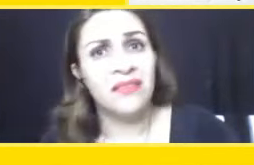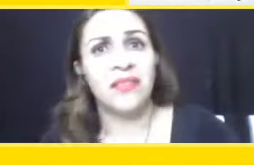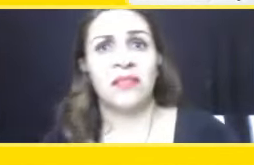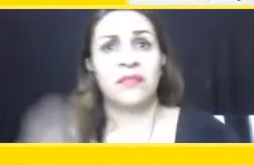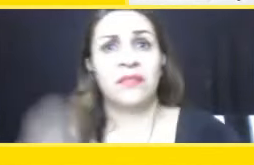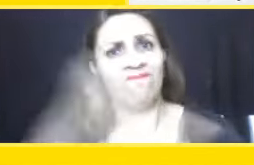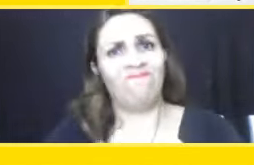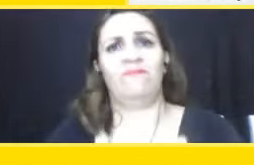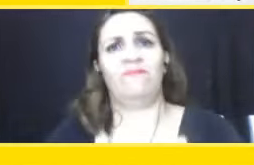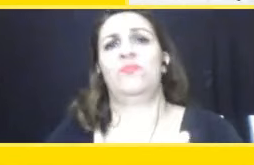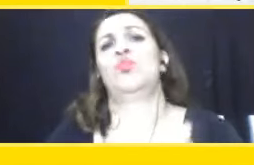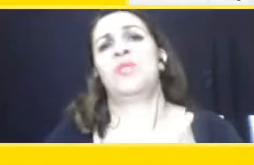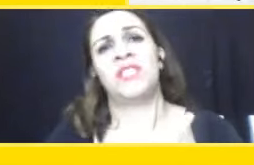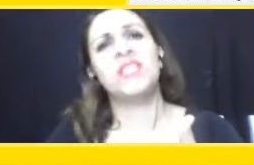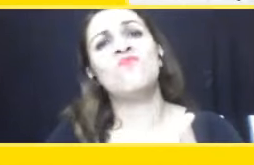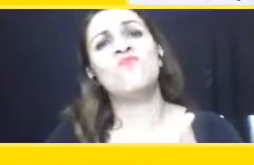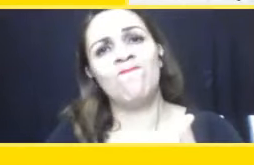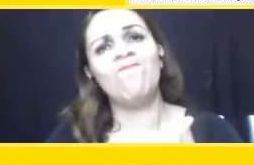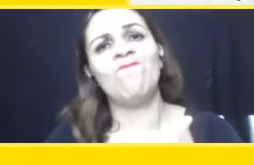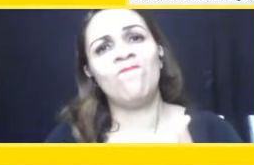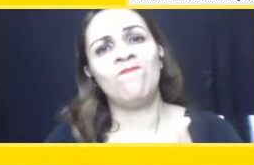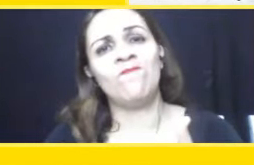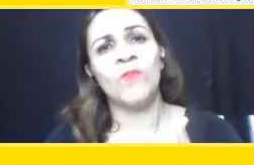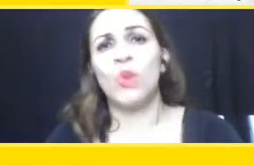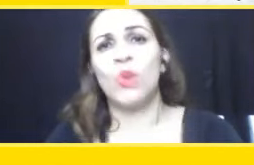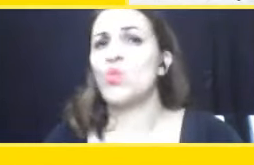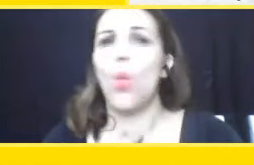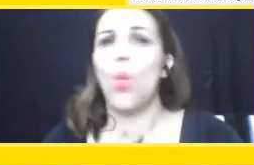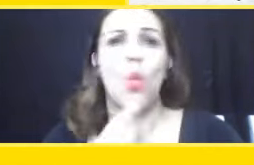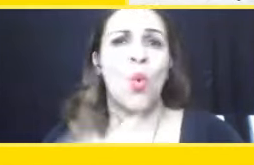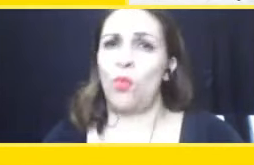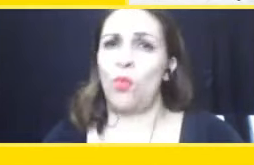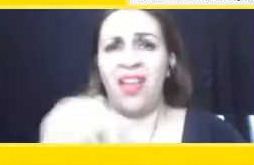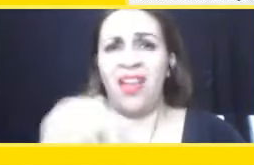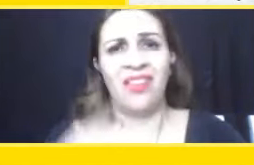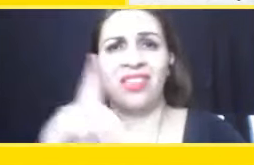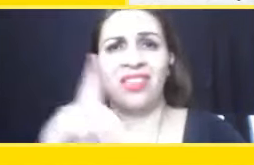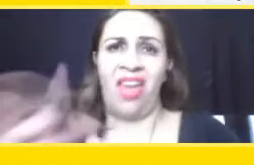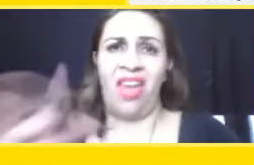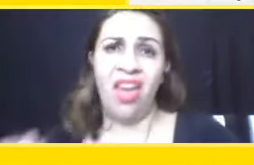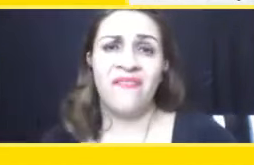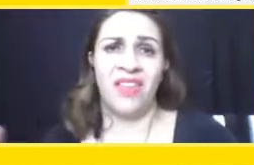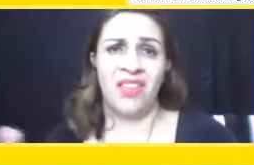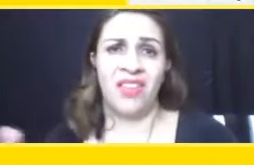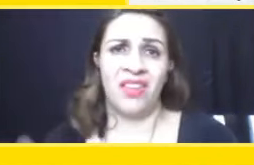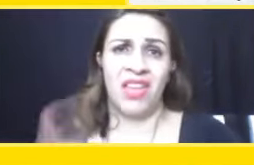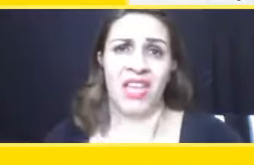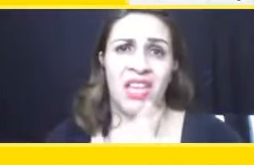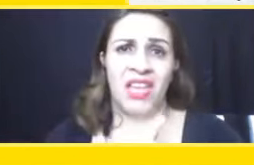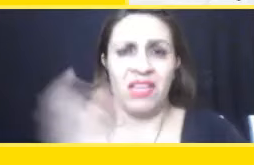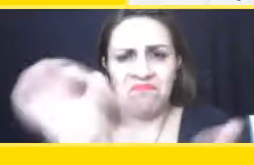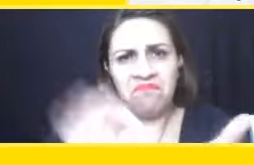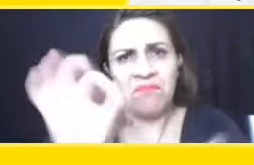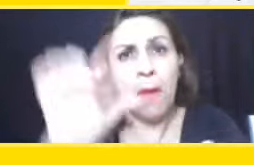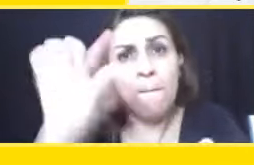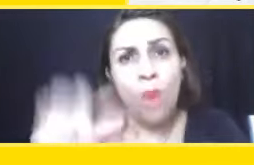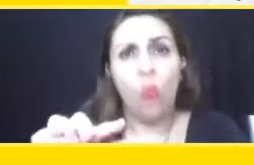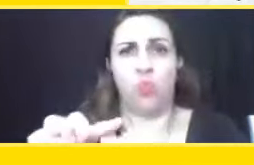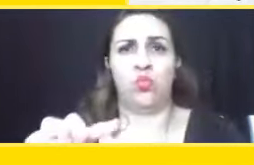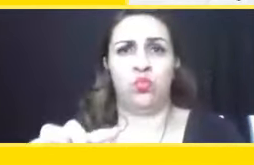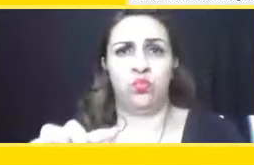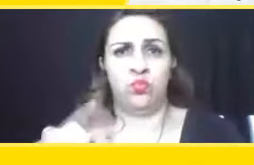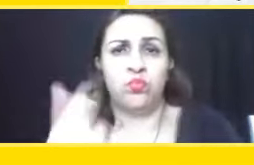imposição. Ou seja, nós não poderíamos aqui no Distrito Federal ter alíquotas menores do que a alíquota